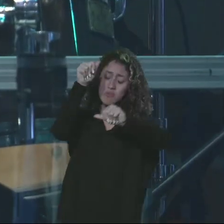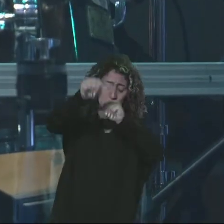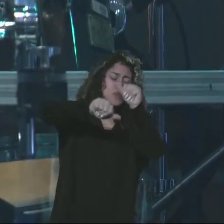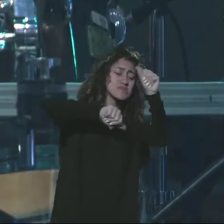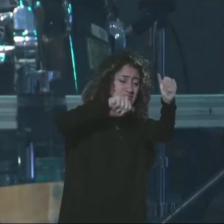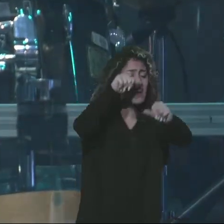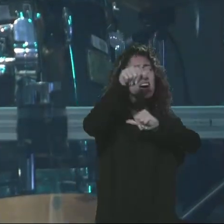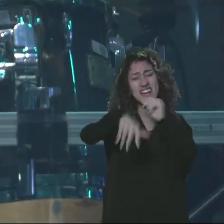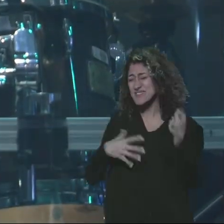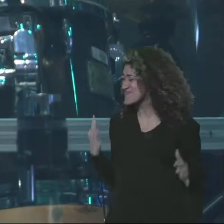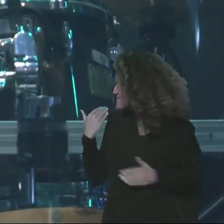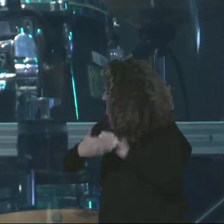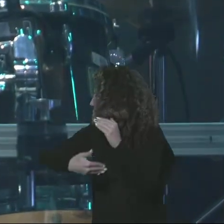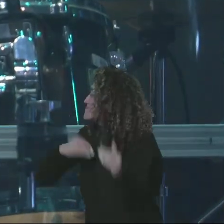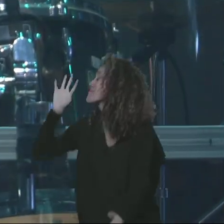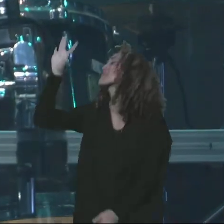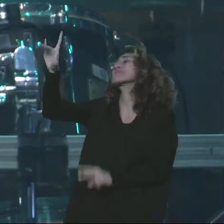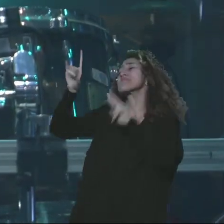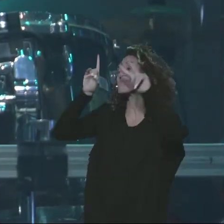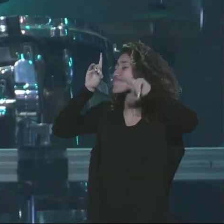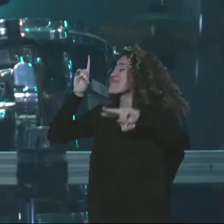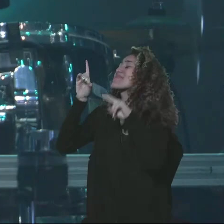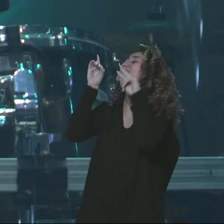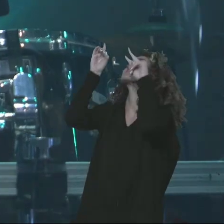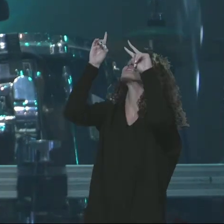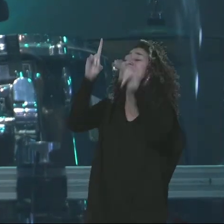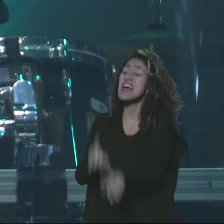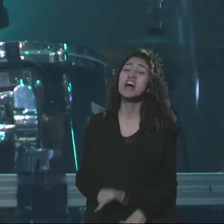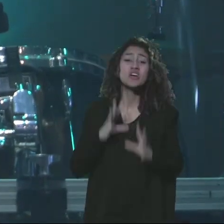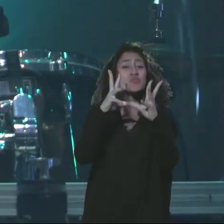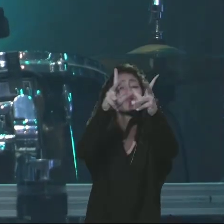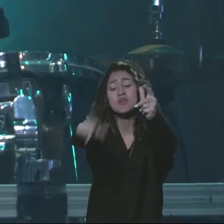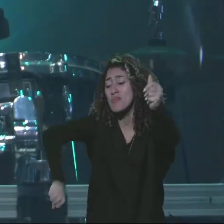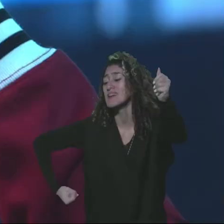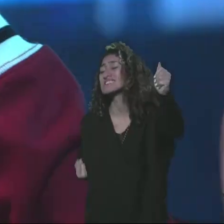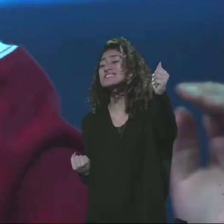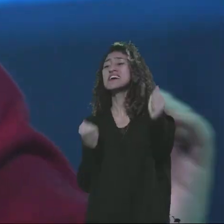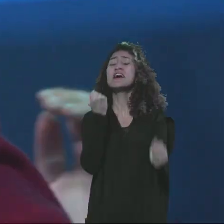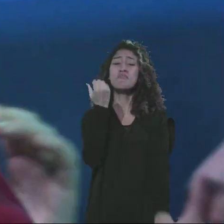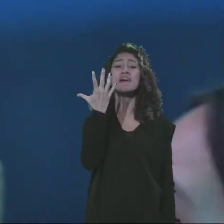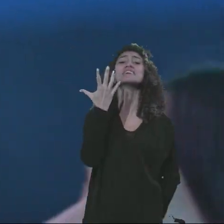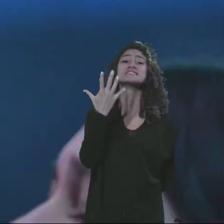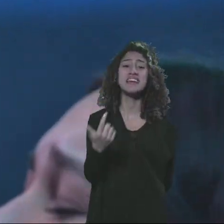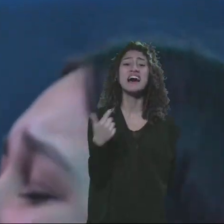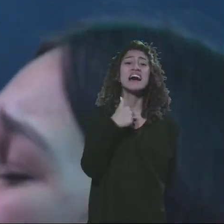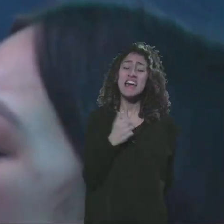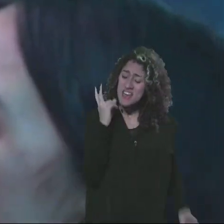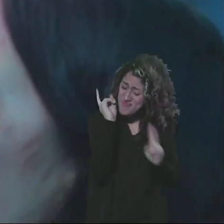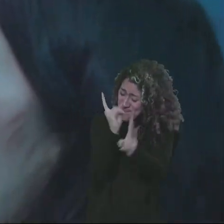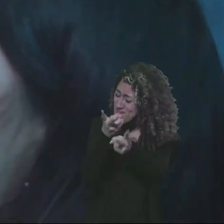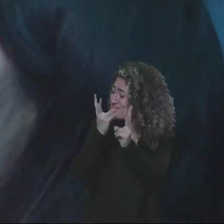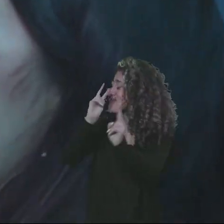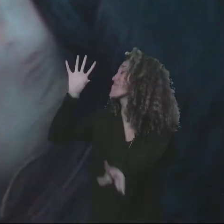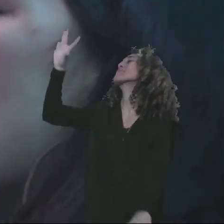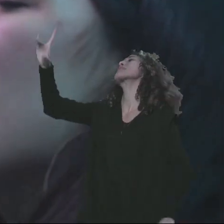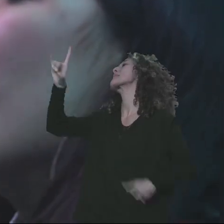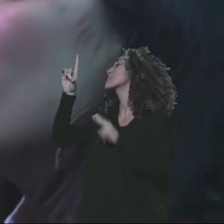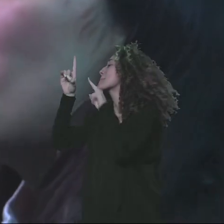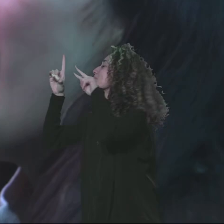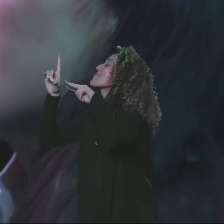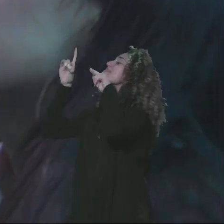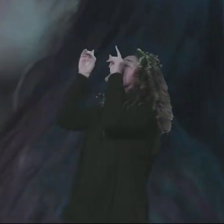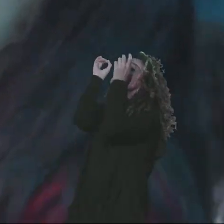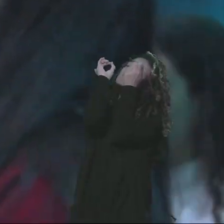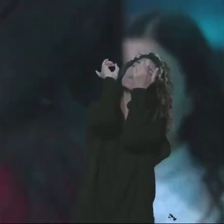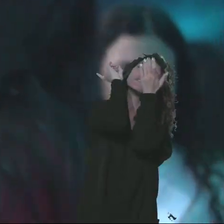até eu continuo olhando para Ti. Tudo pode até passar, eu continuo